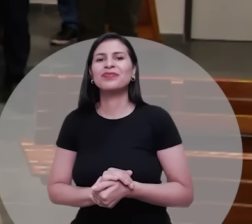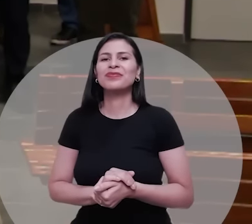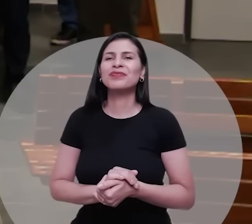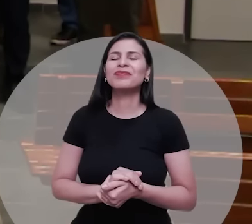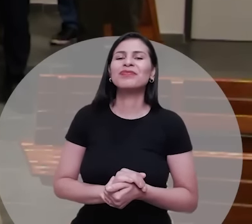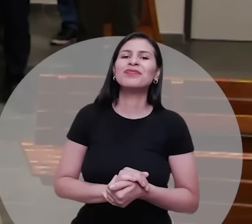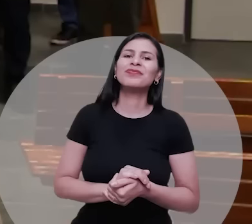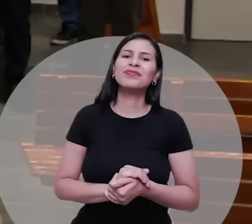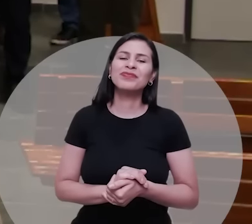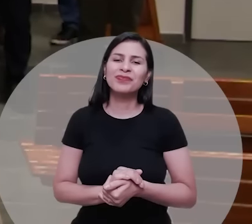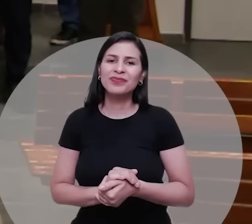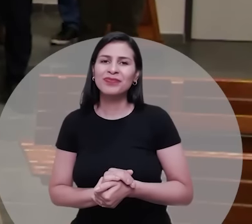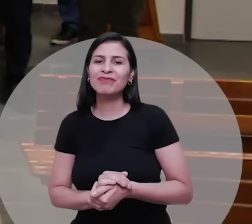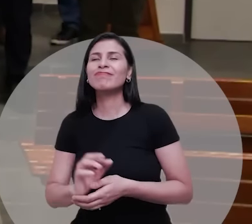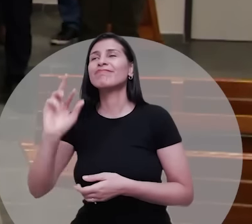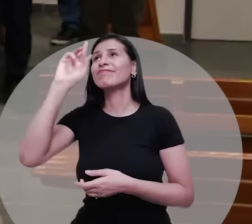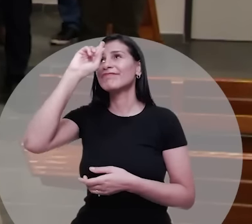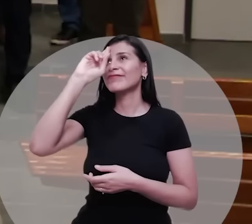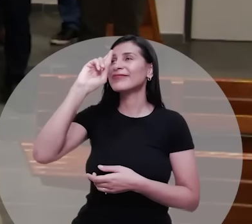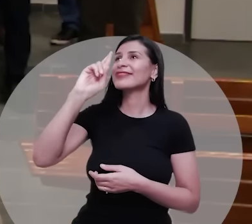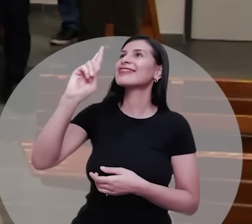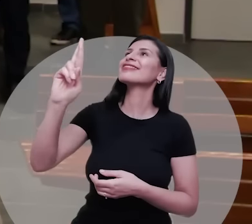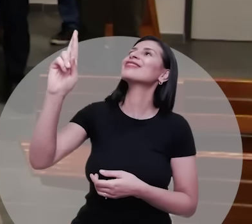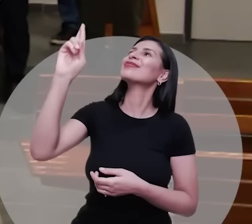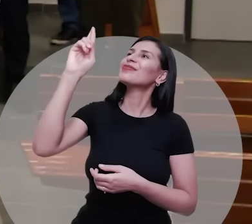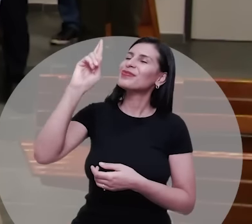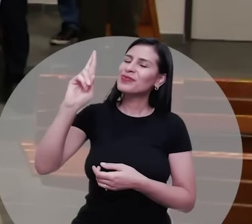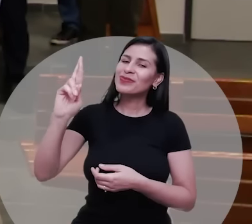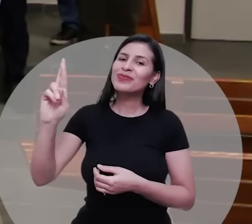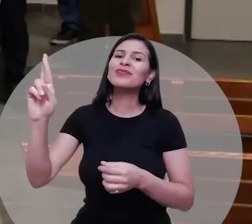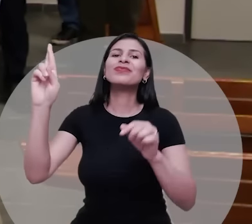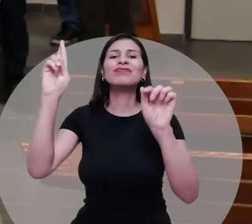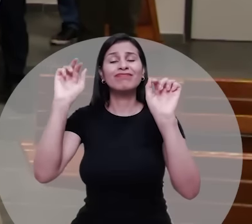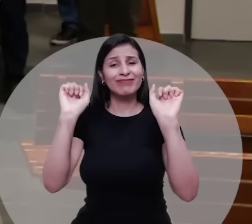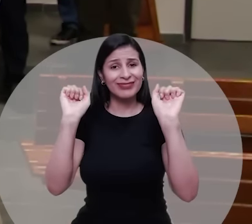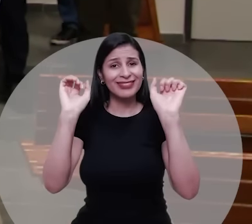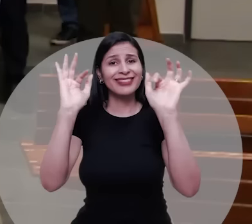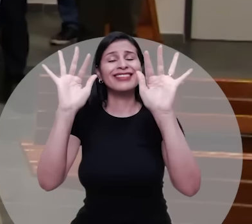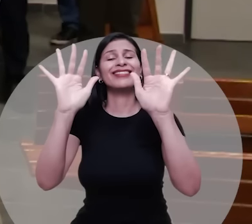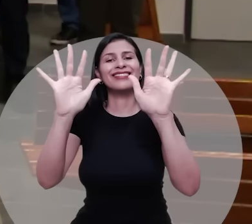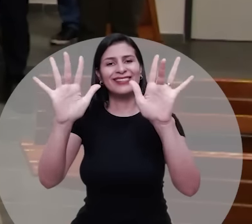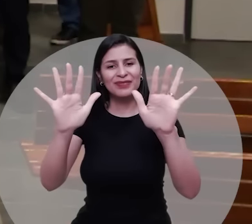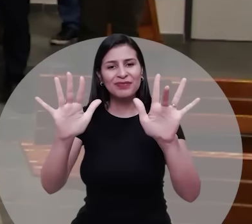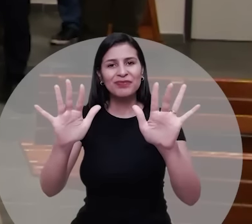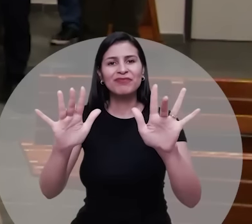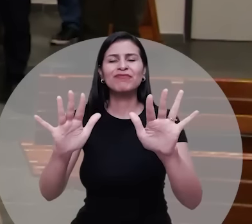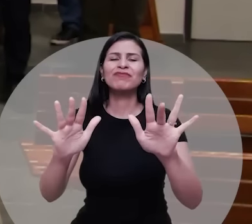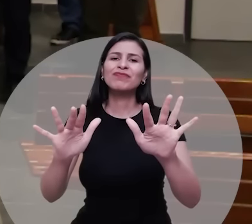Senhor, te abençoe e te guarde.